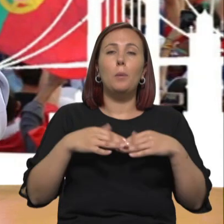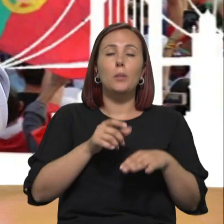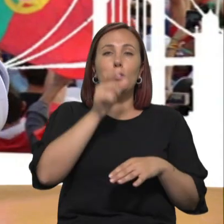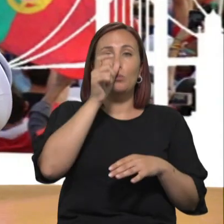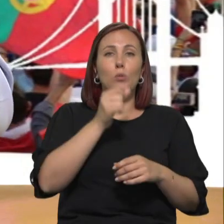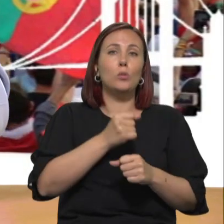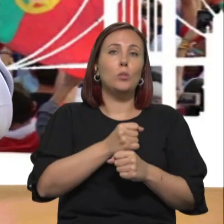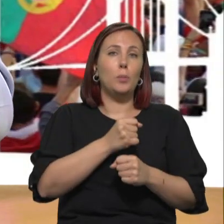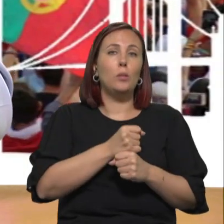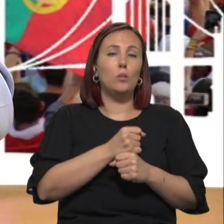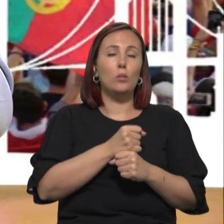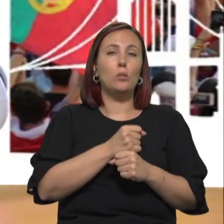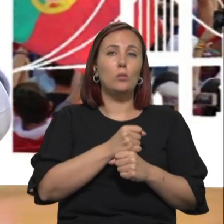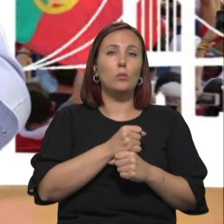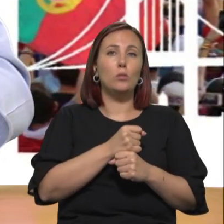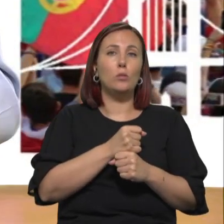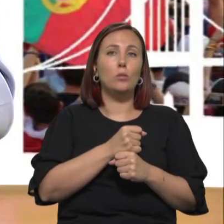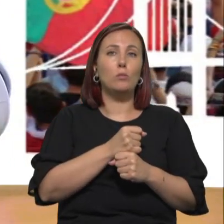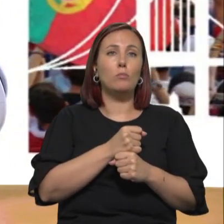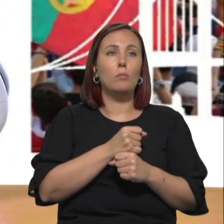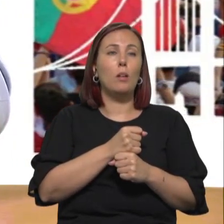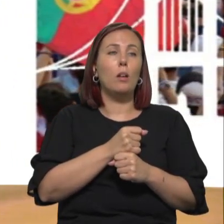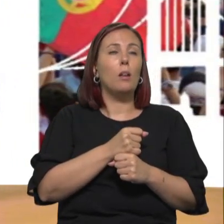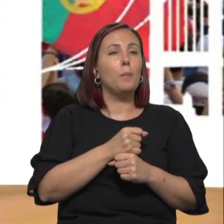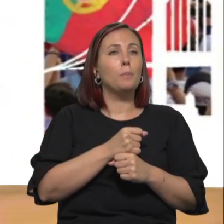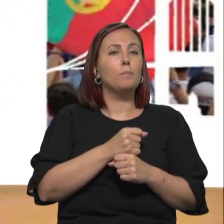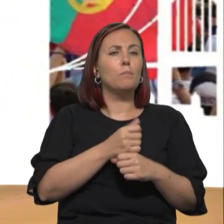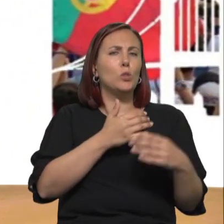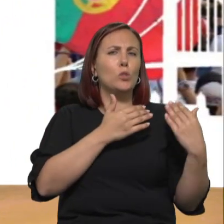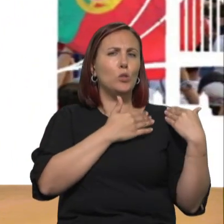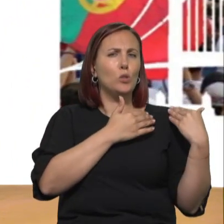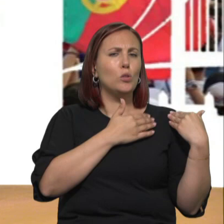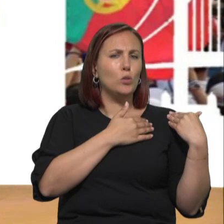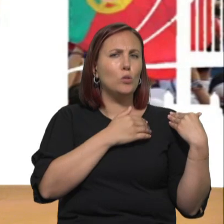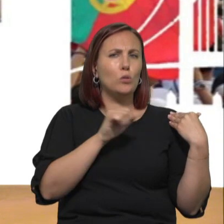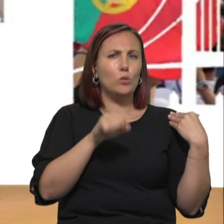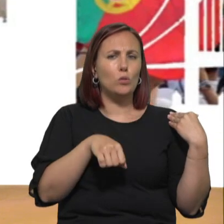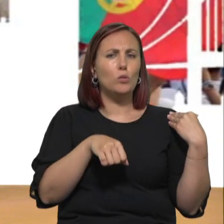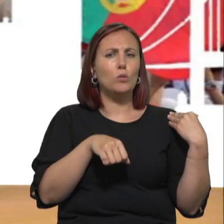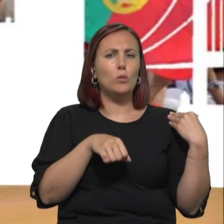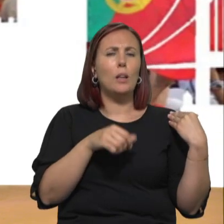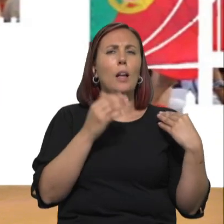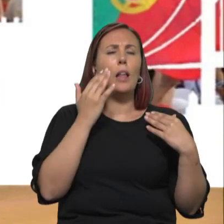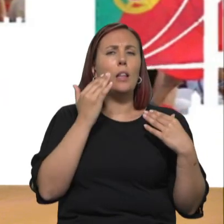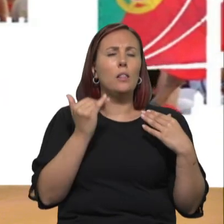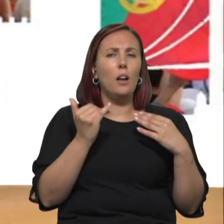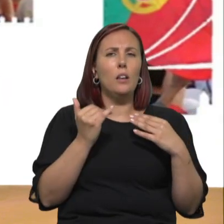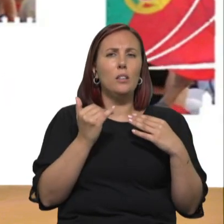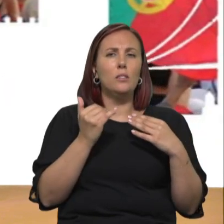têm essa possibilidade e têm essa responsabilidade de manter sempre